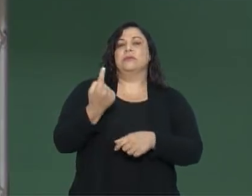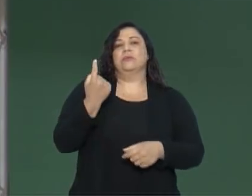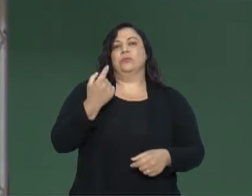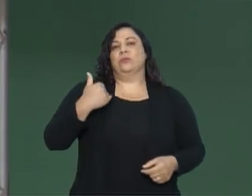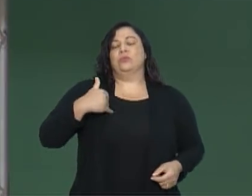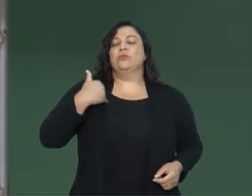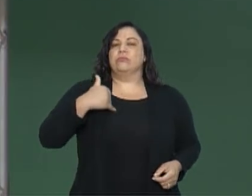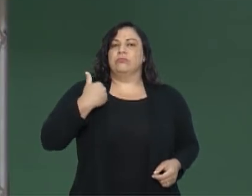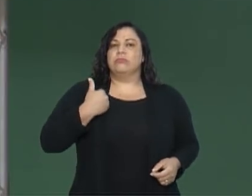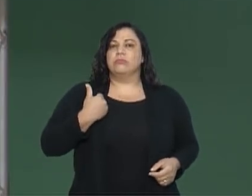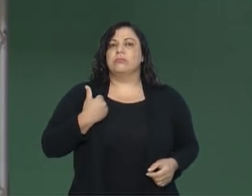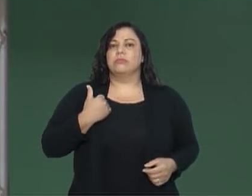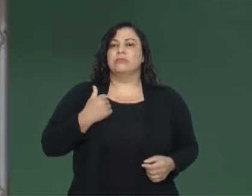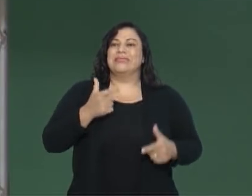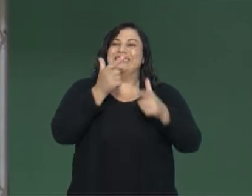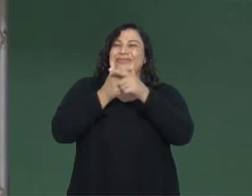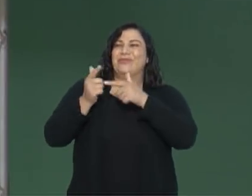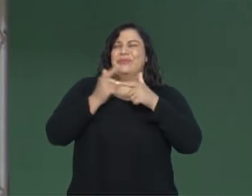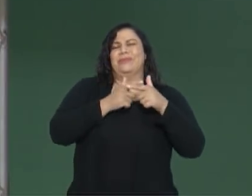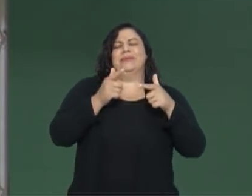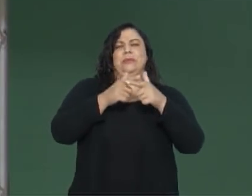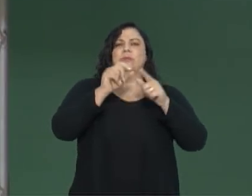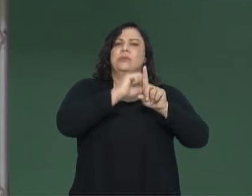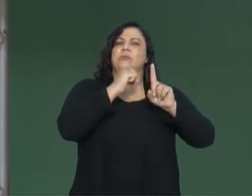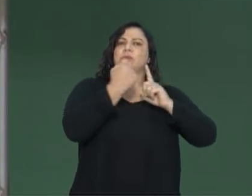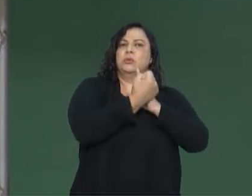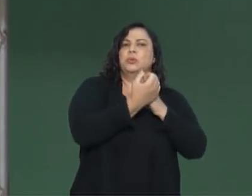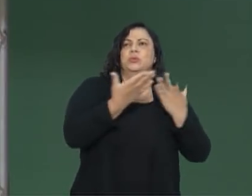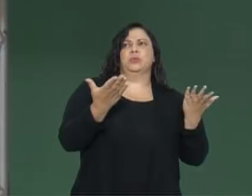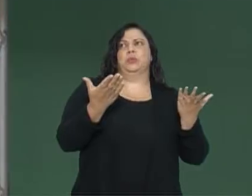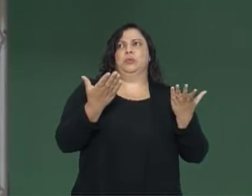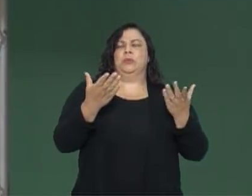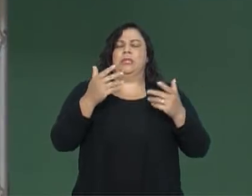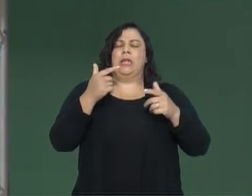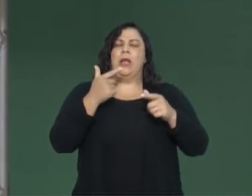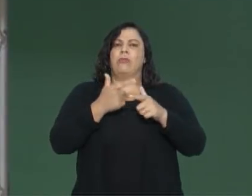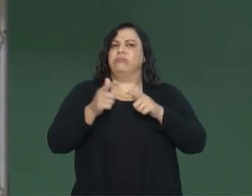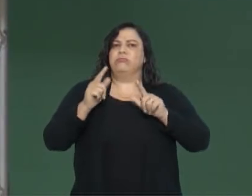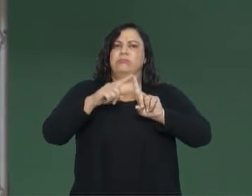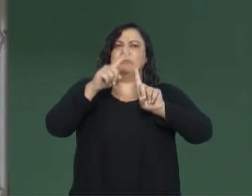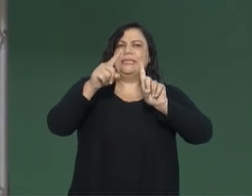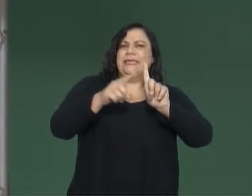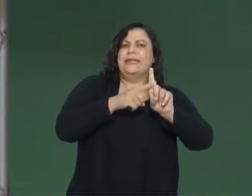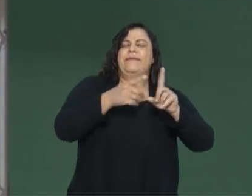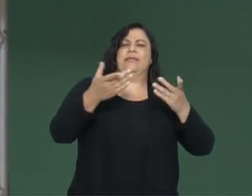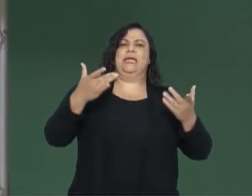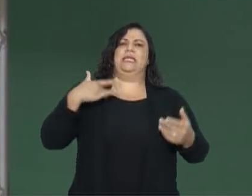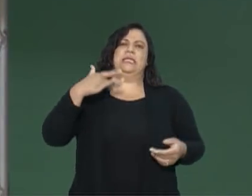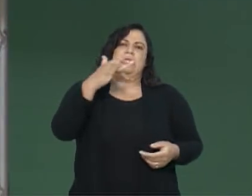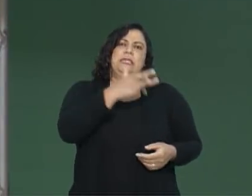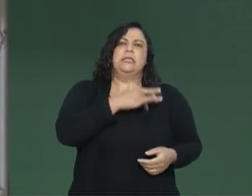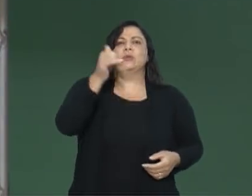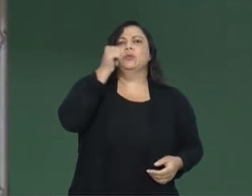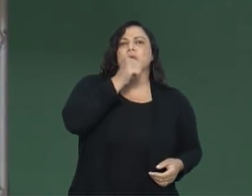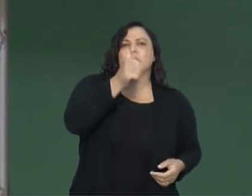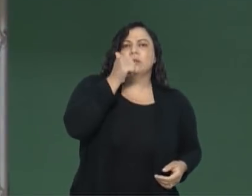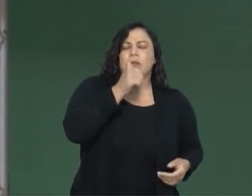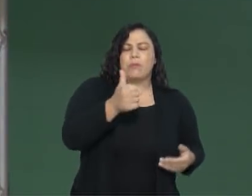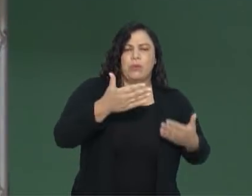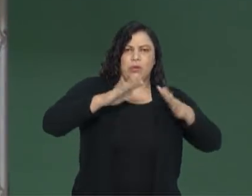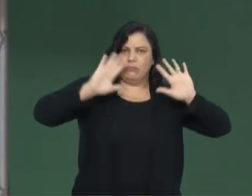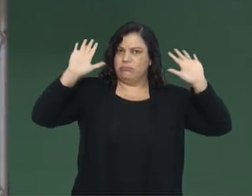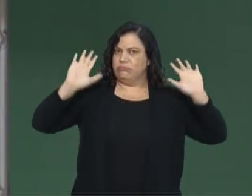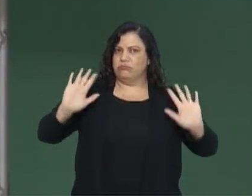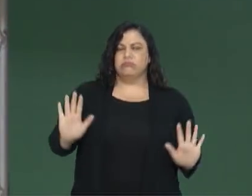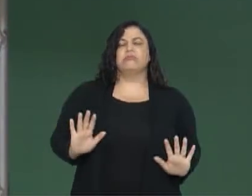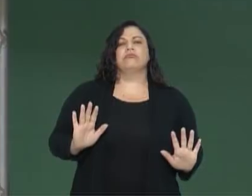que tem algum problema social, seja no pré-natal, seja na saúde da mulher,